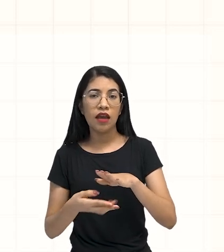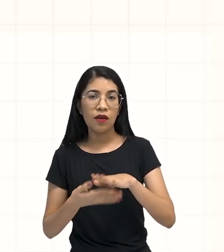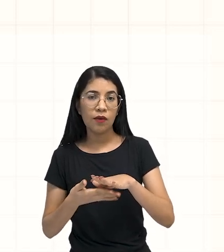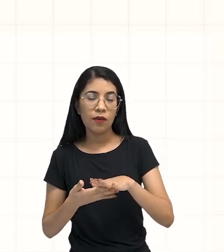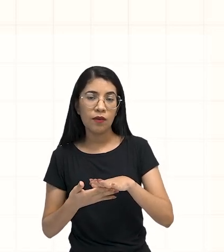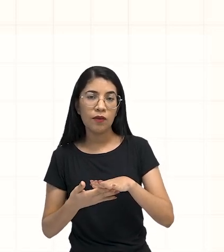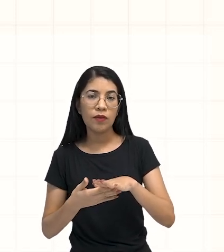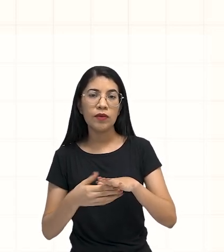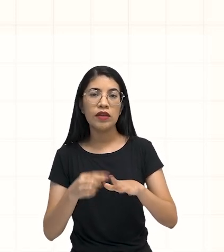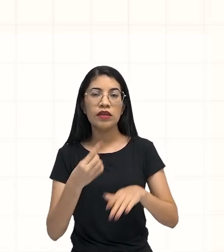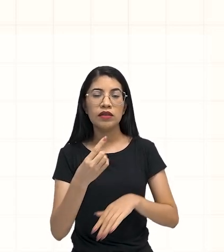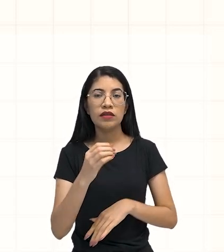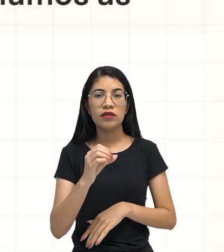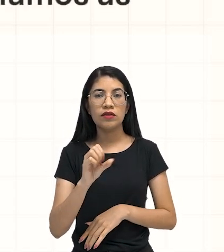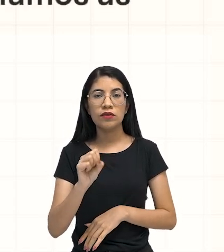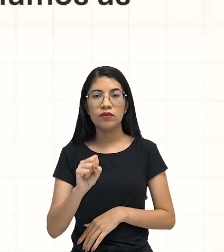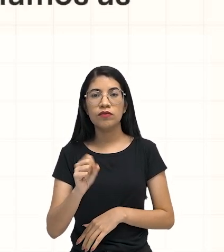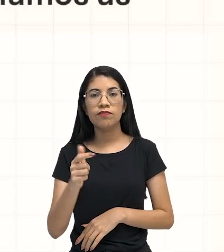coroa 108 vezes.